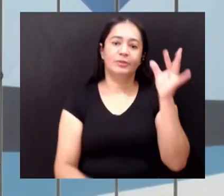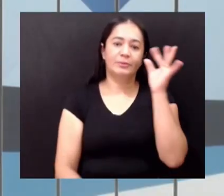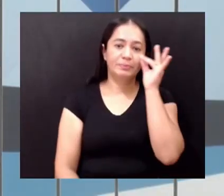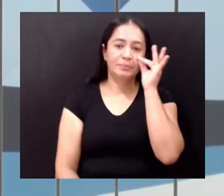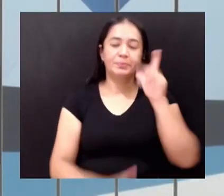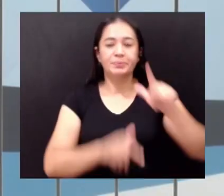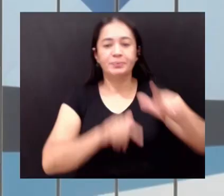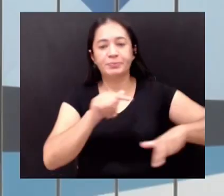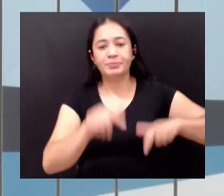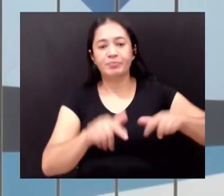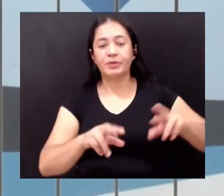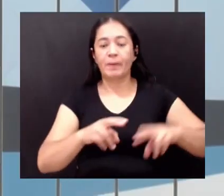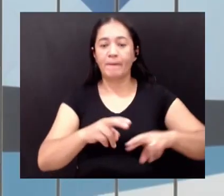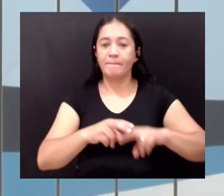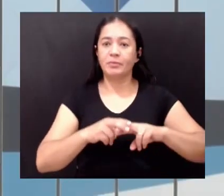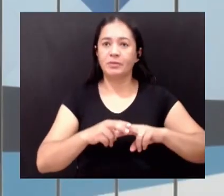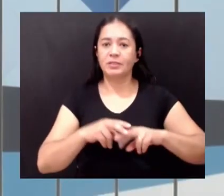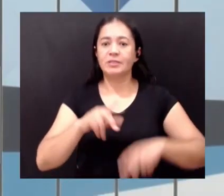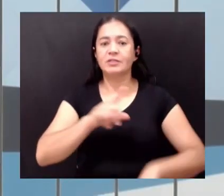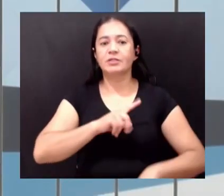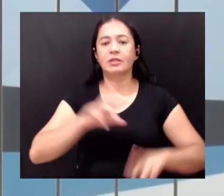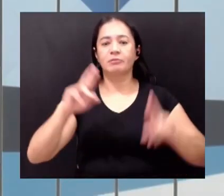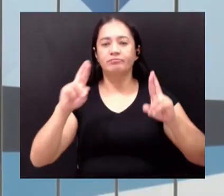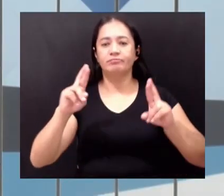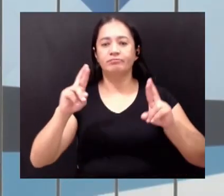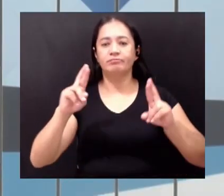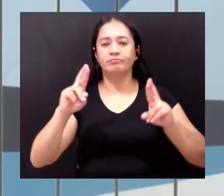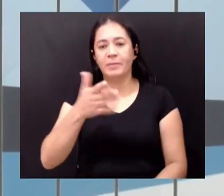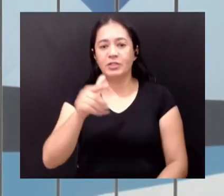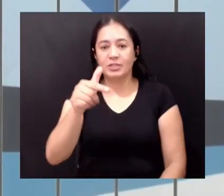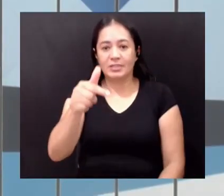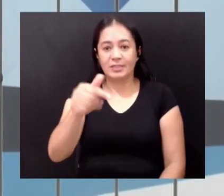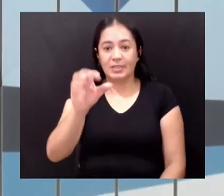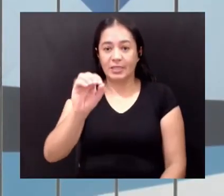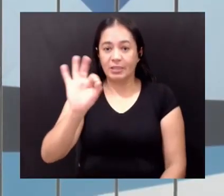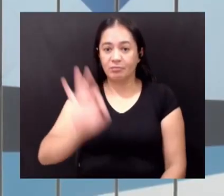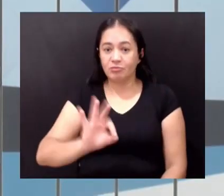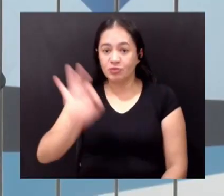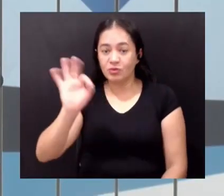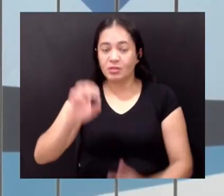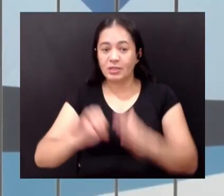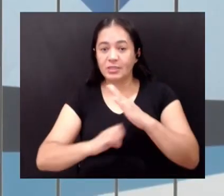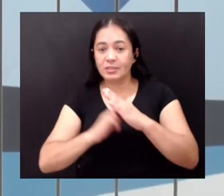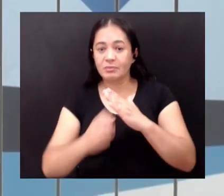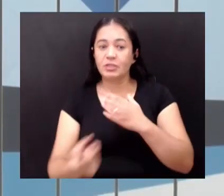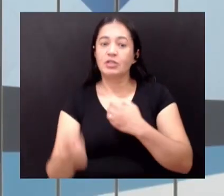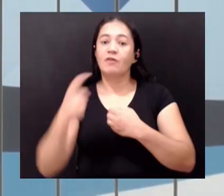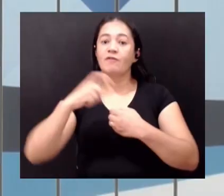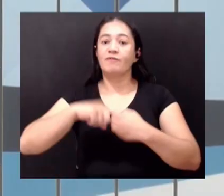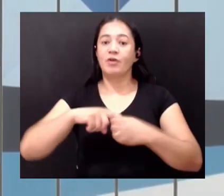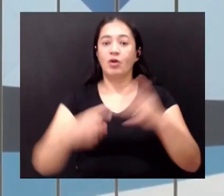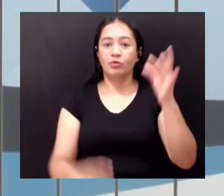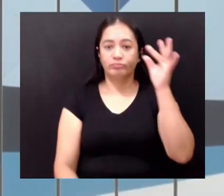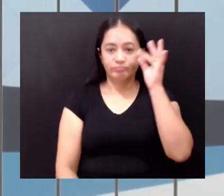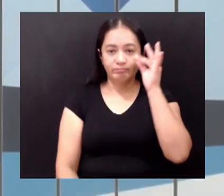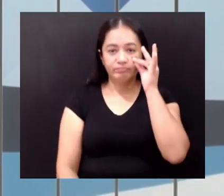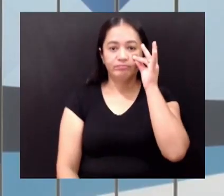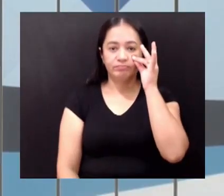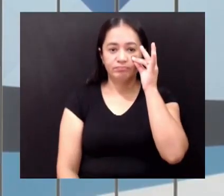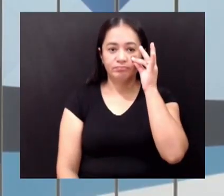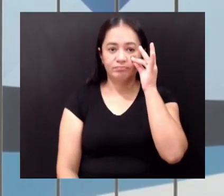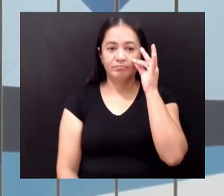que 70% das empresas volte para o modelo presencial. Então, boa parte das empresas deve fazer essa